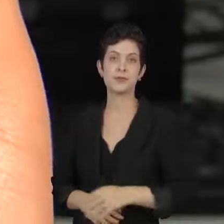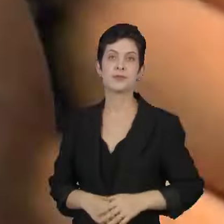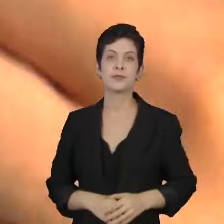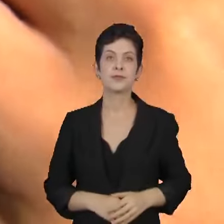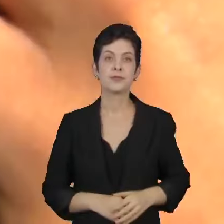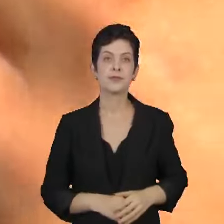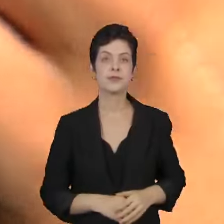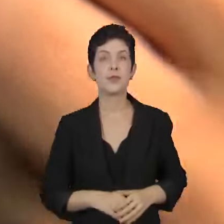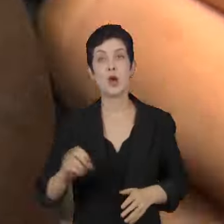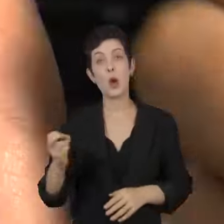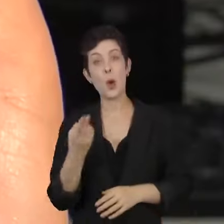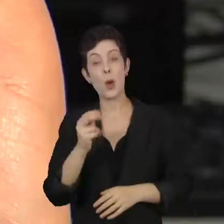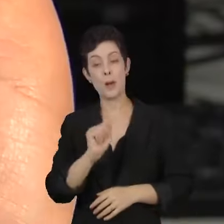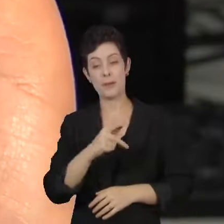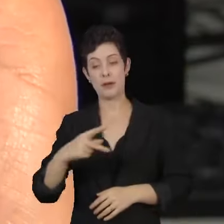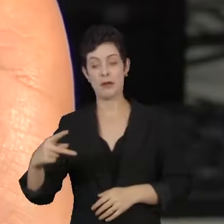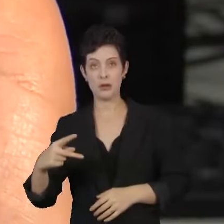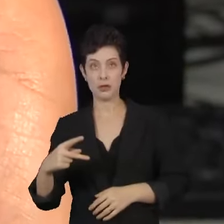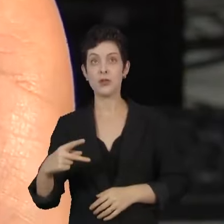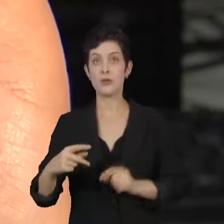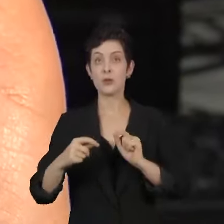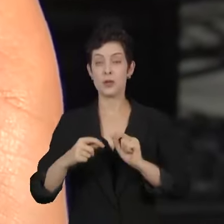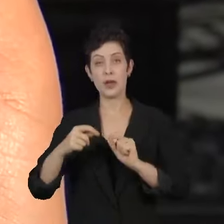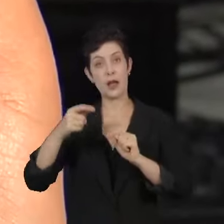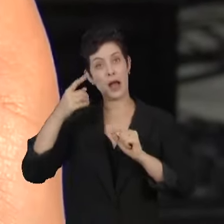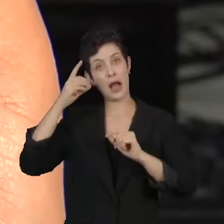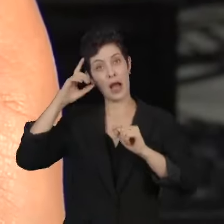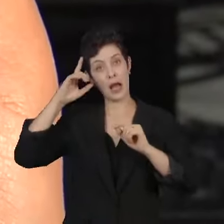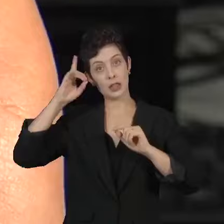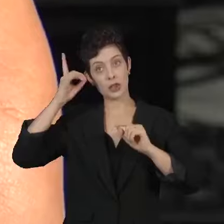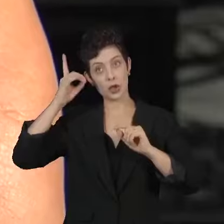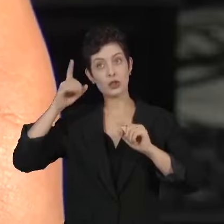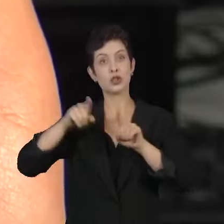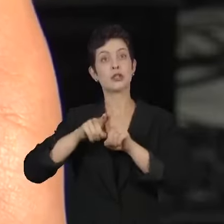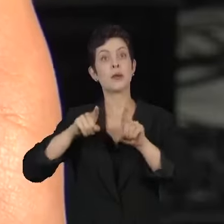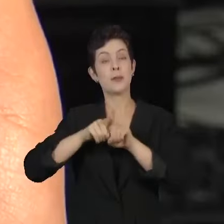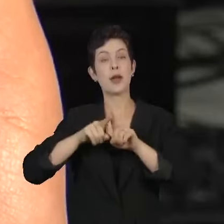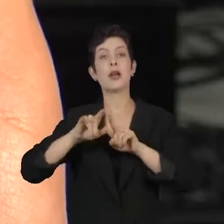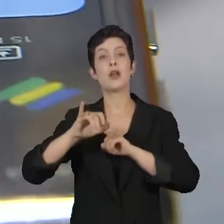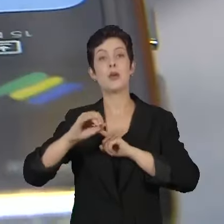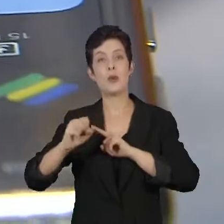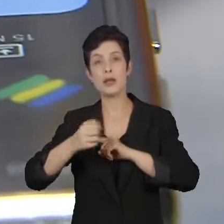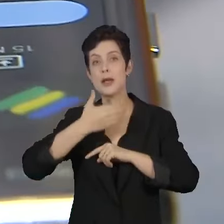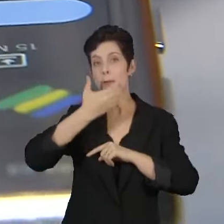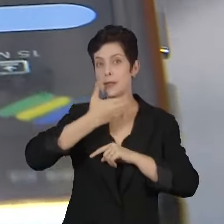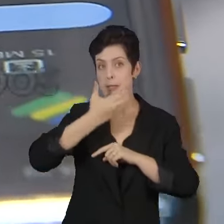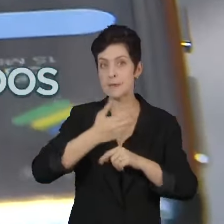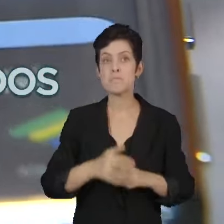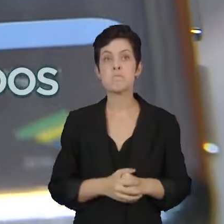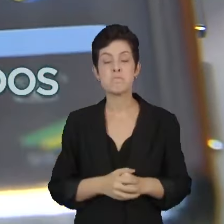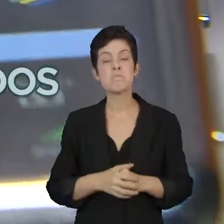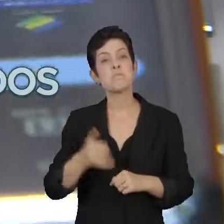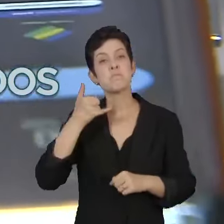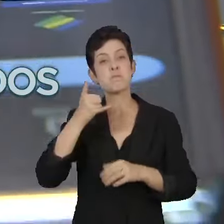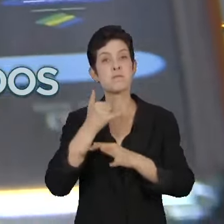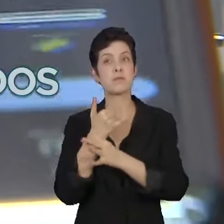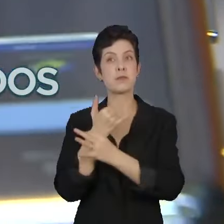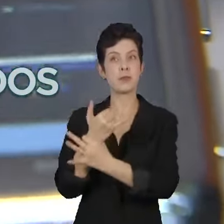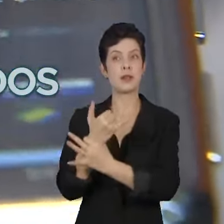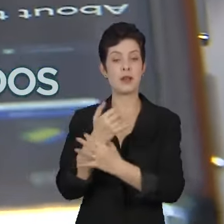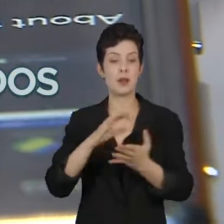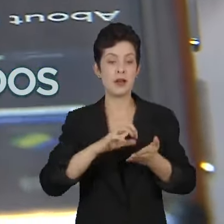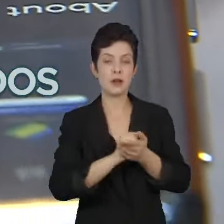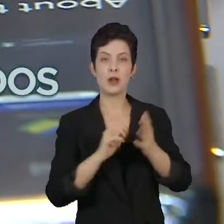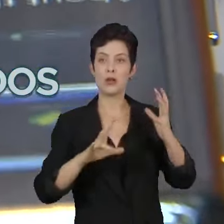celularseguro.mj.gov.br ou nos aplicativos para Android e iOS. Até agora, o programa Celular Seguro